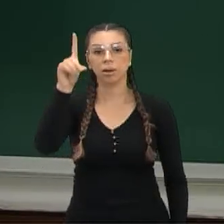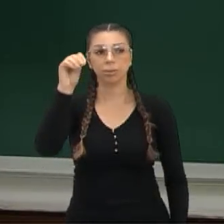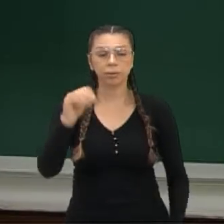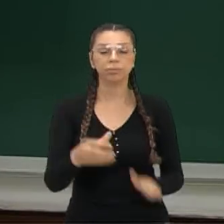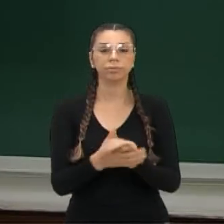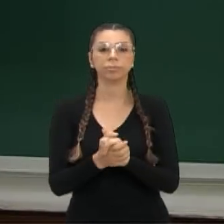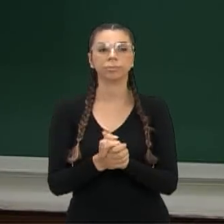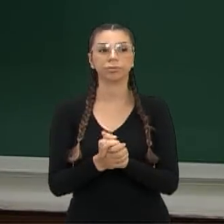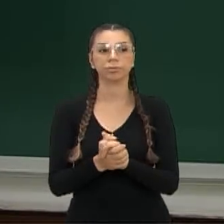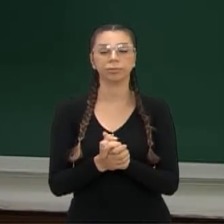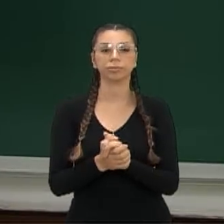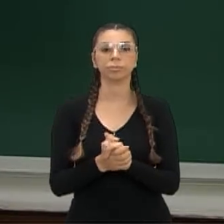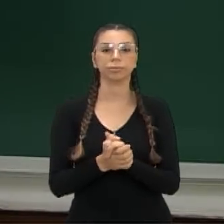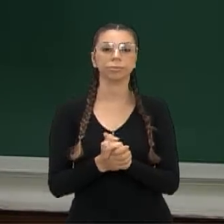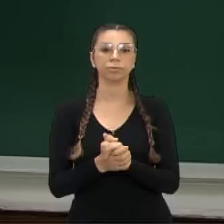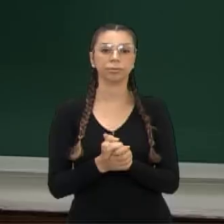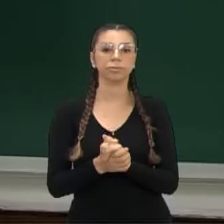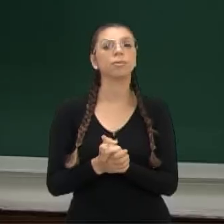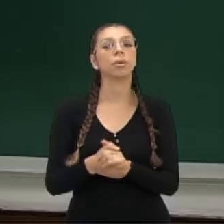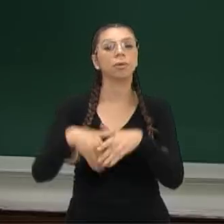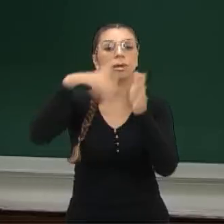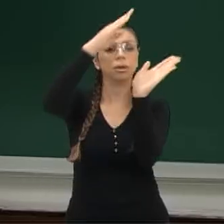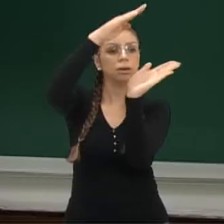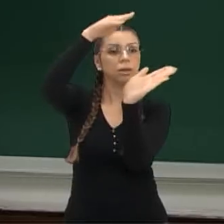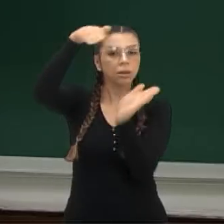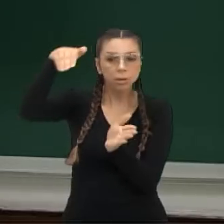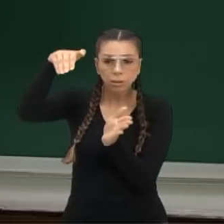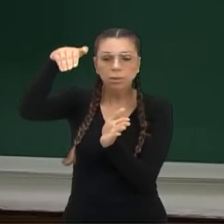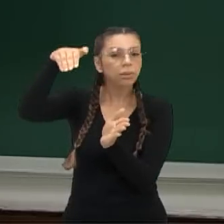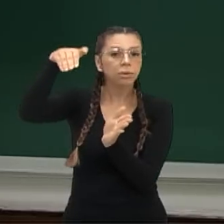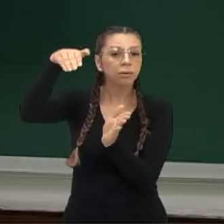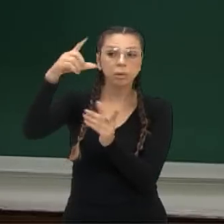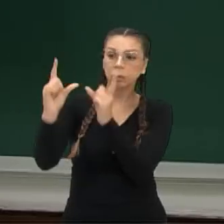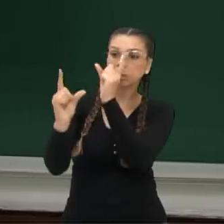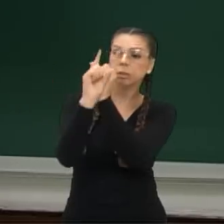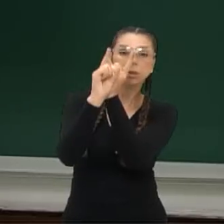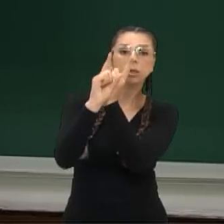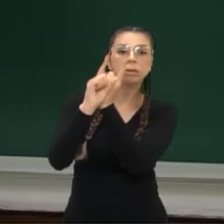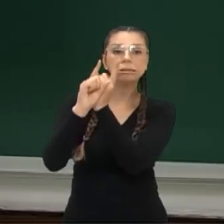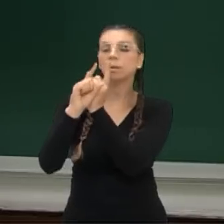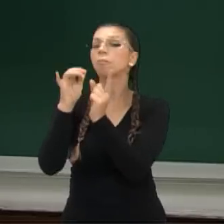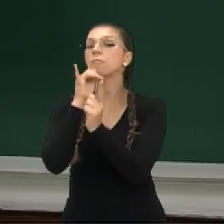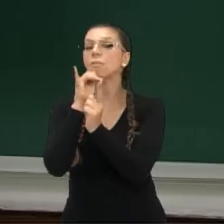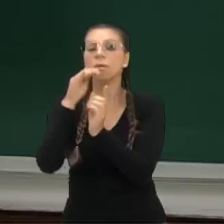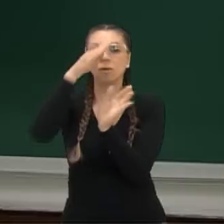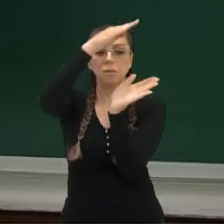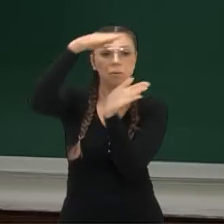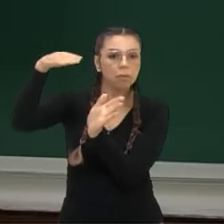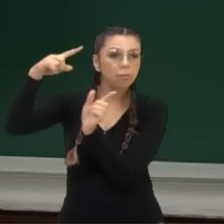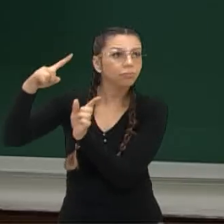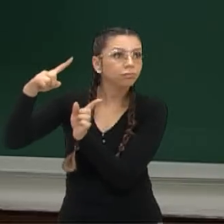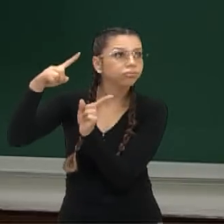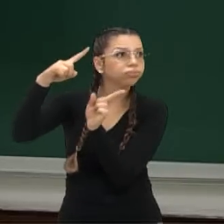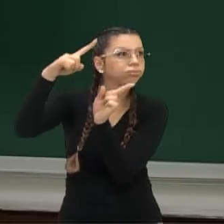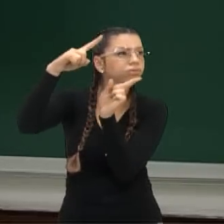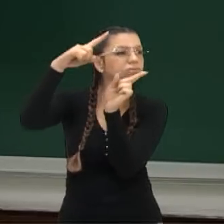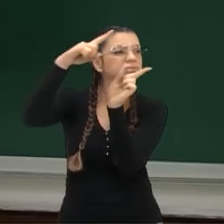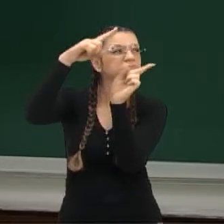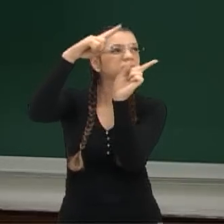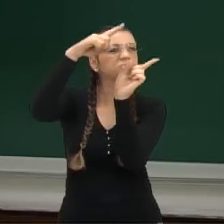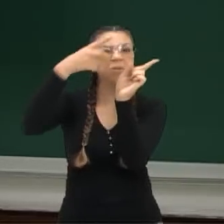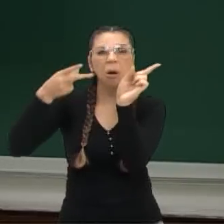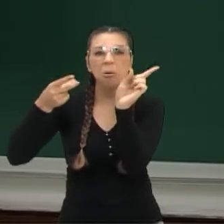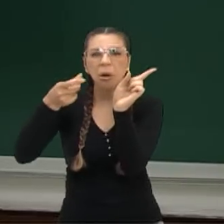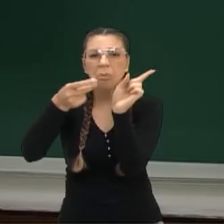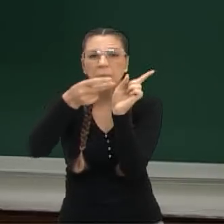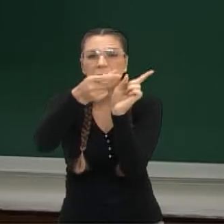paralelos, ou seja, eles estão numa condição onde eles não vão se encontrar. Se eu prolongar aqui, ó, até o infinito,